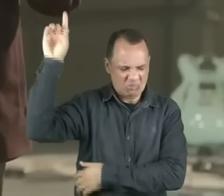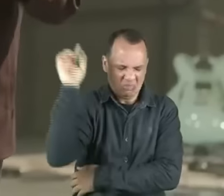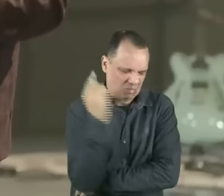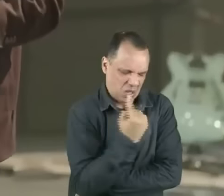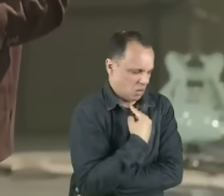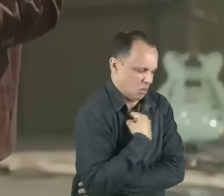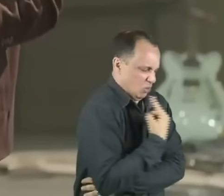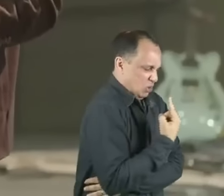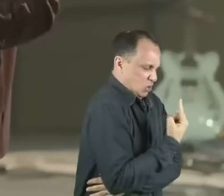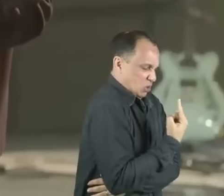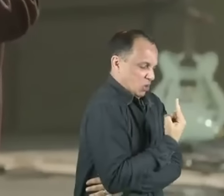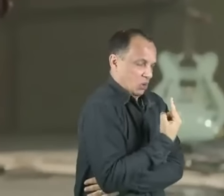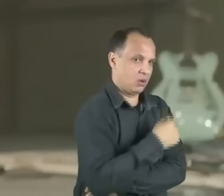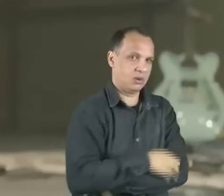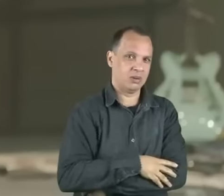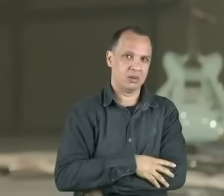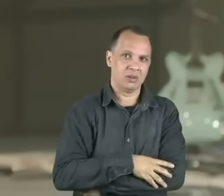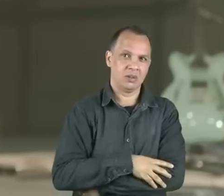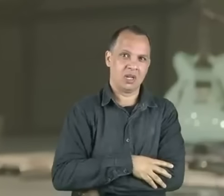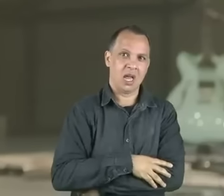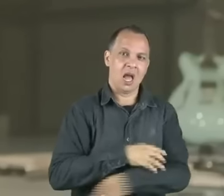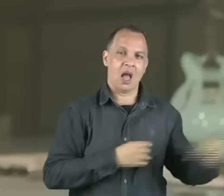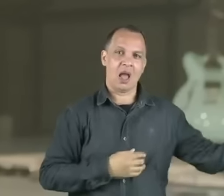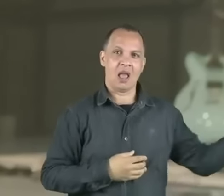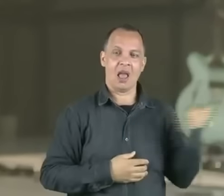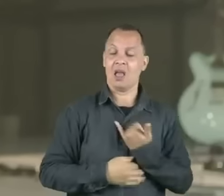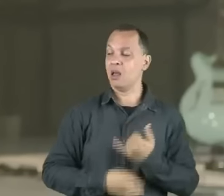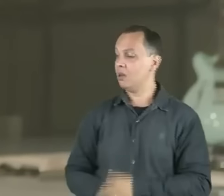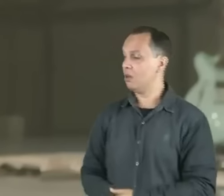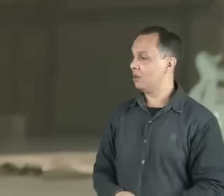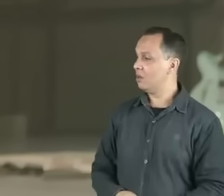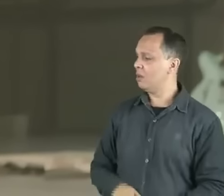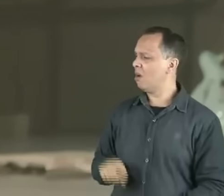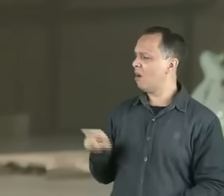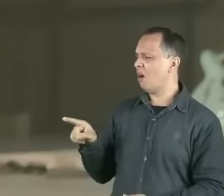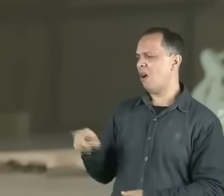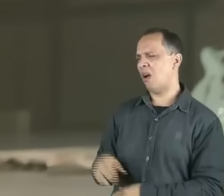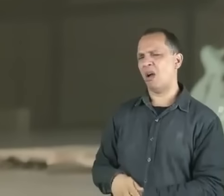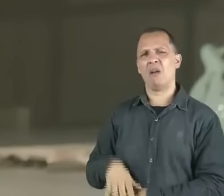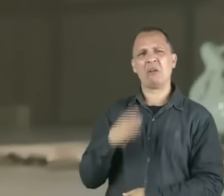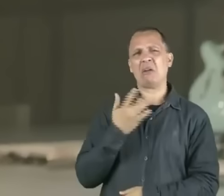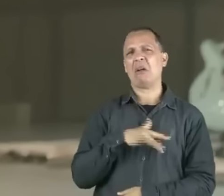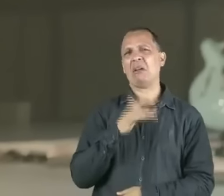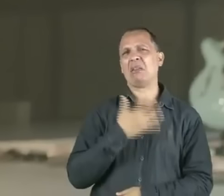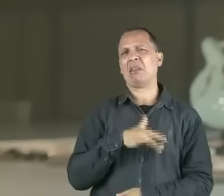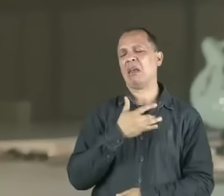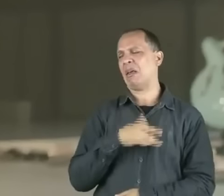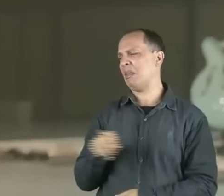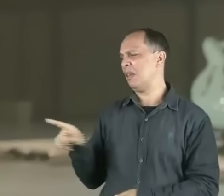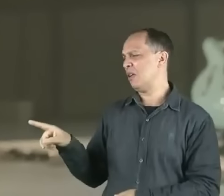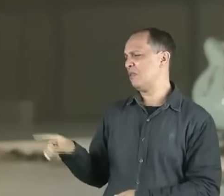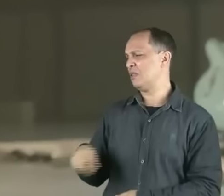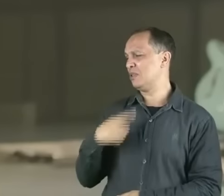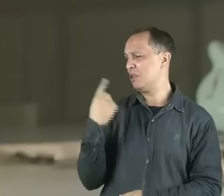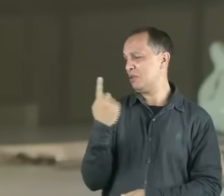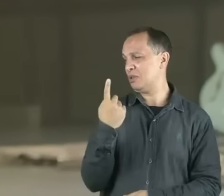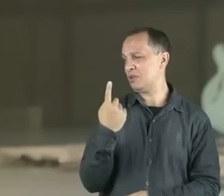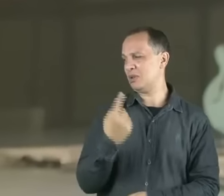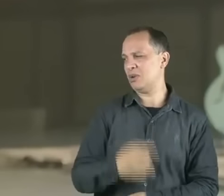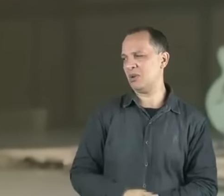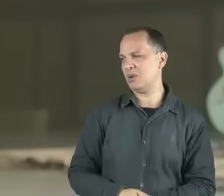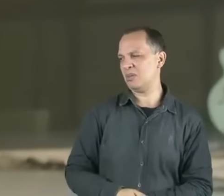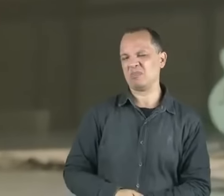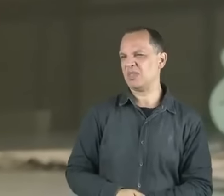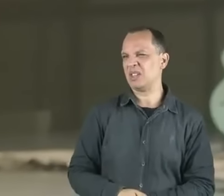chegar para você e dizer assim você ainda tá louvando a Deus amaldiçoa a Deus e morre e você diz não